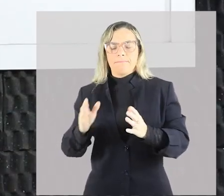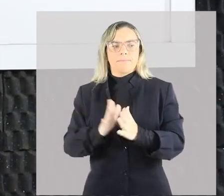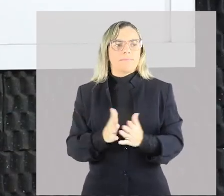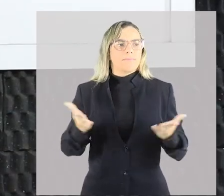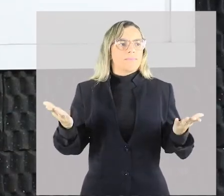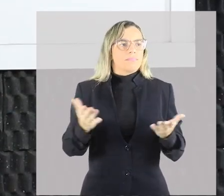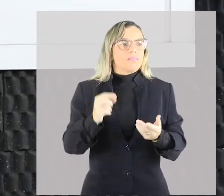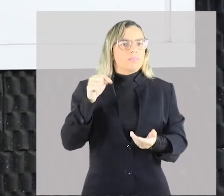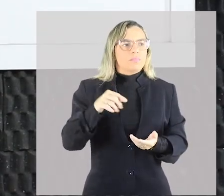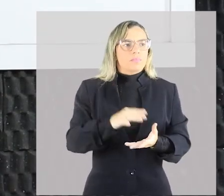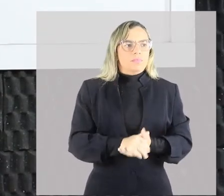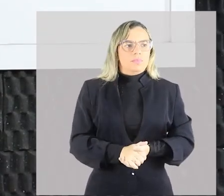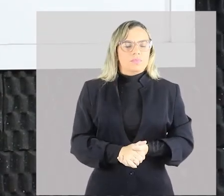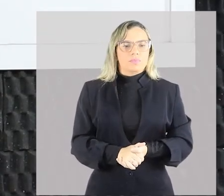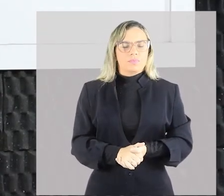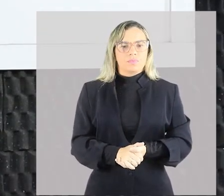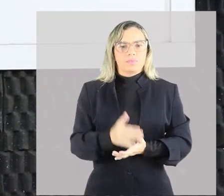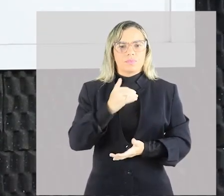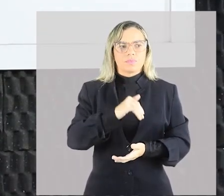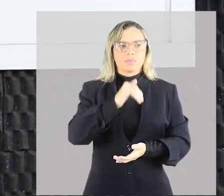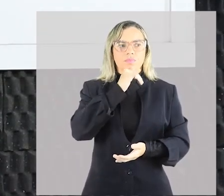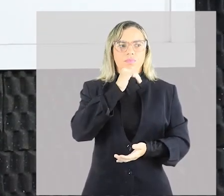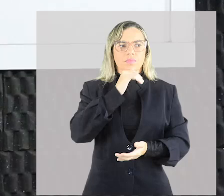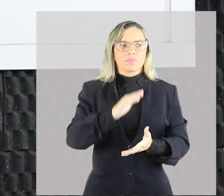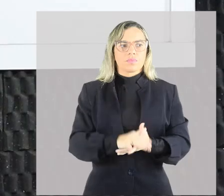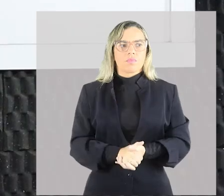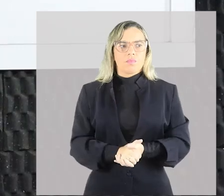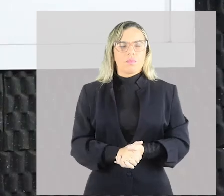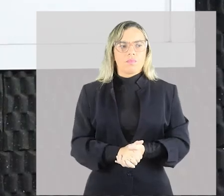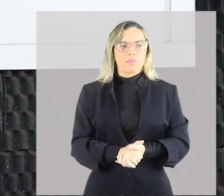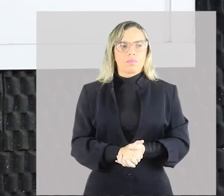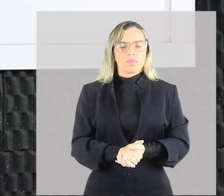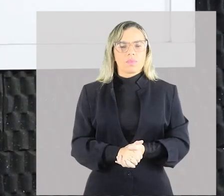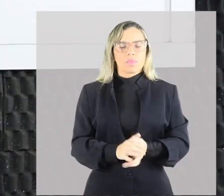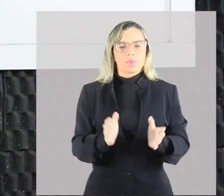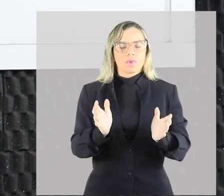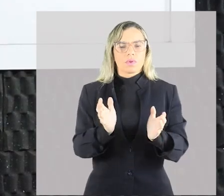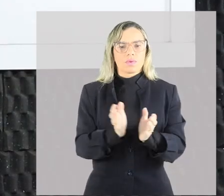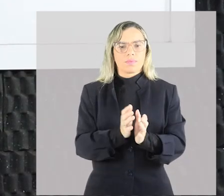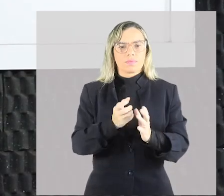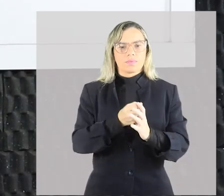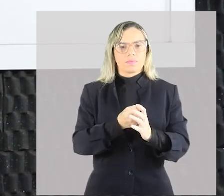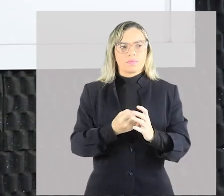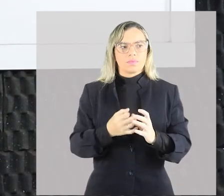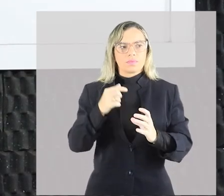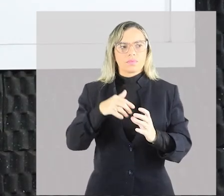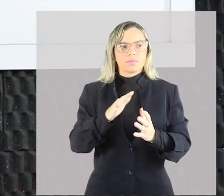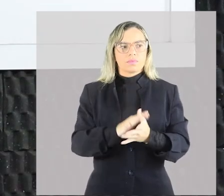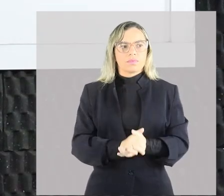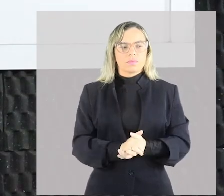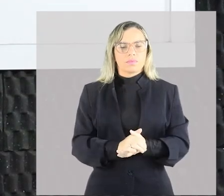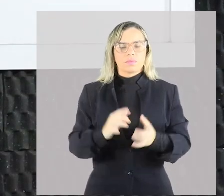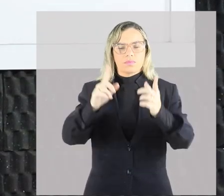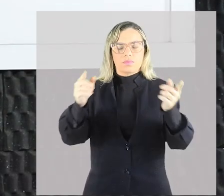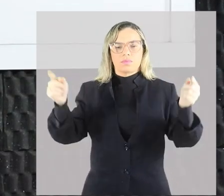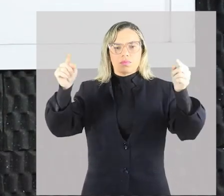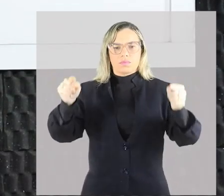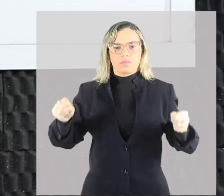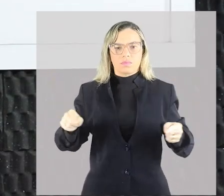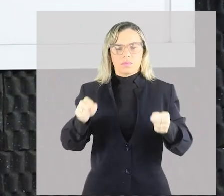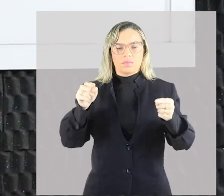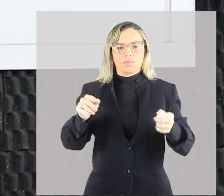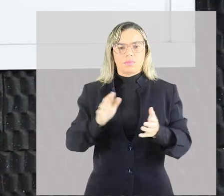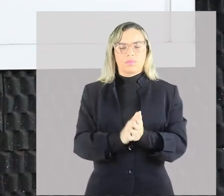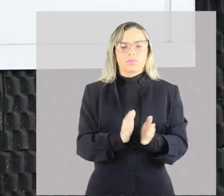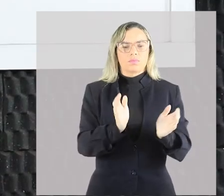aqui, ó. Um exemplo, tá aqui o conjunto A, eu vou colocar aqui, ó. 1, 2,